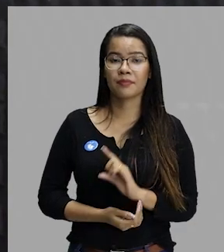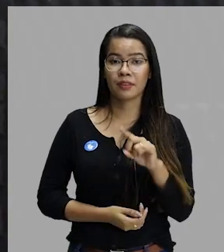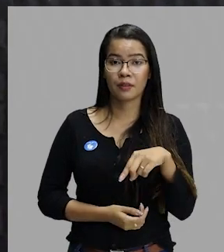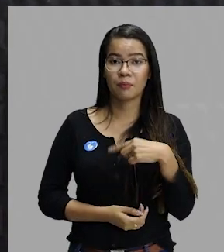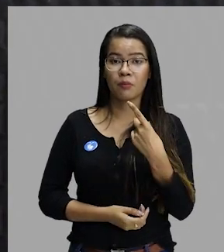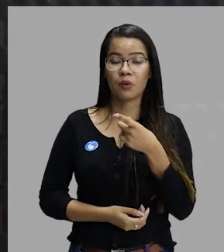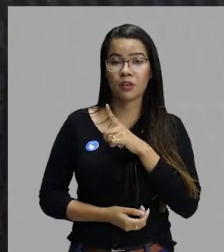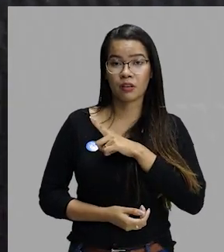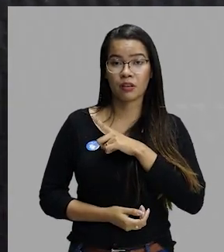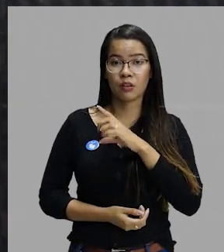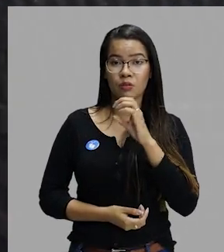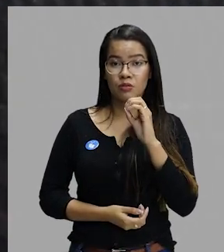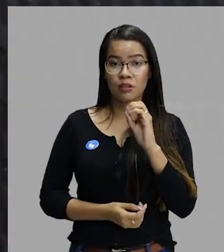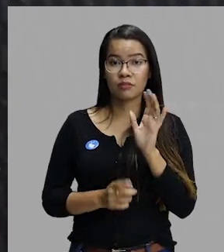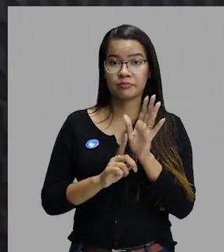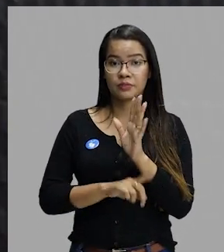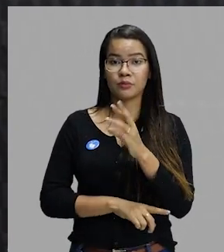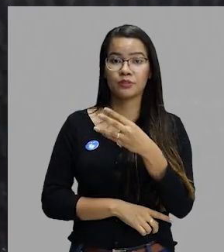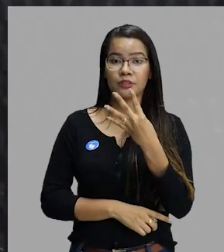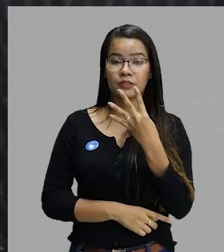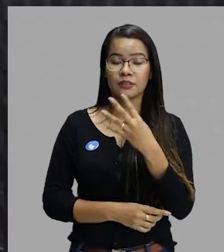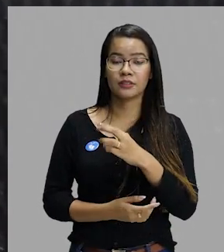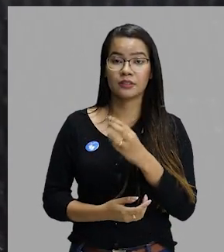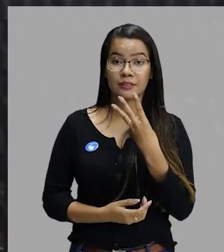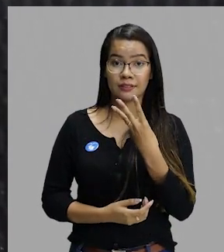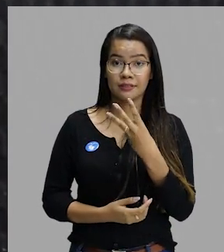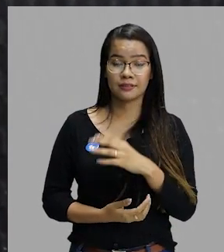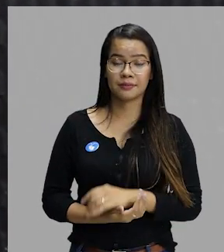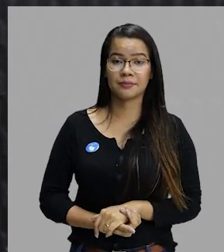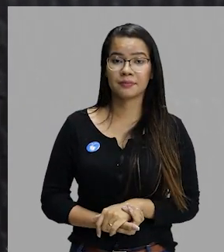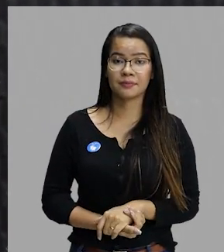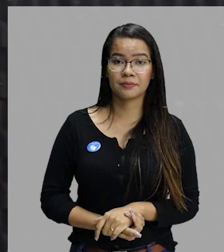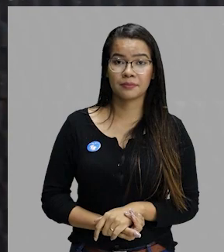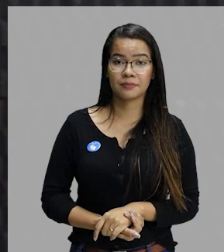Depois eu tenho o ponto 0 e menos 3. Está aqui.